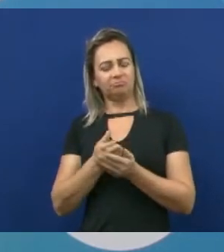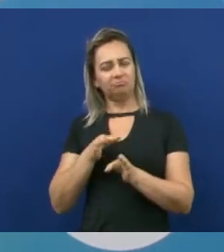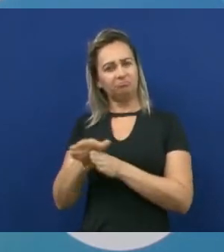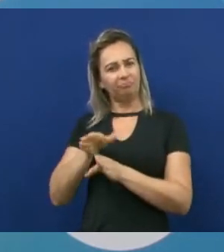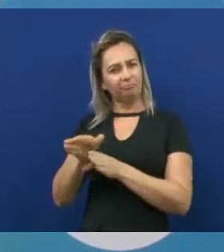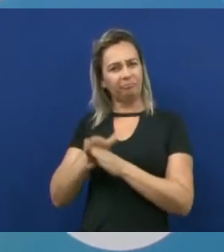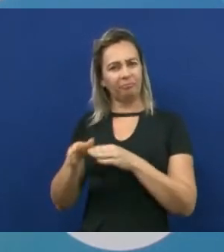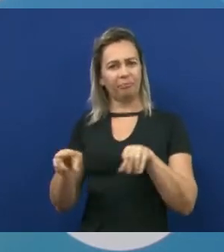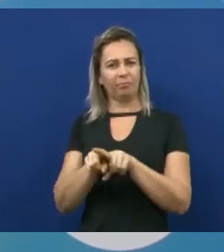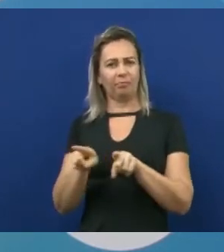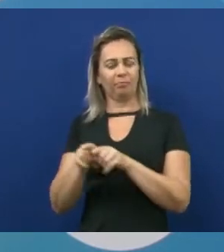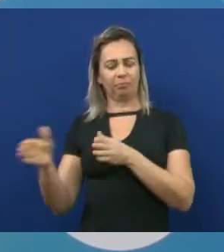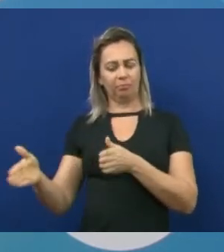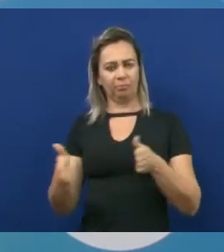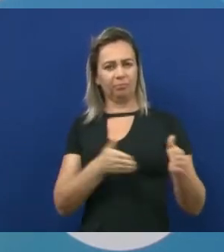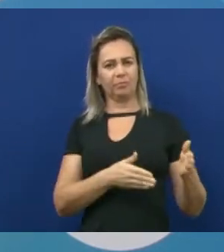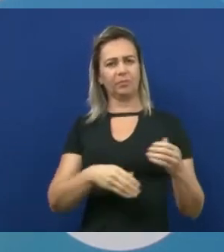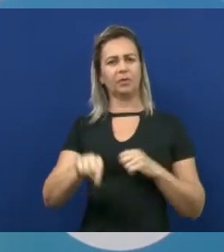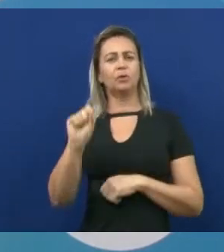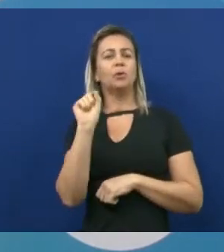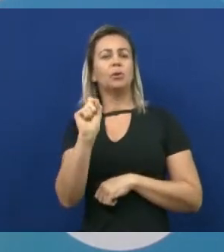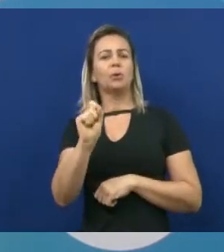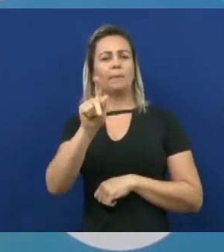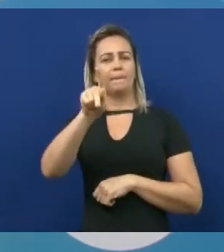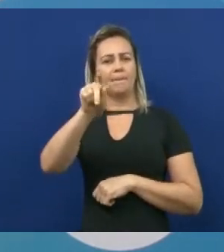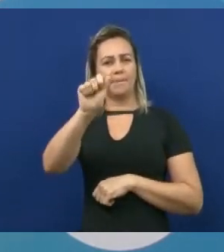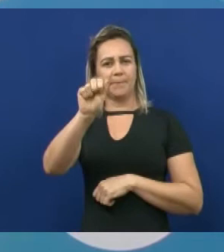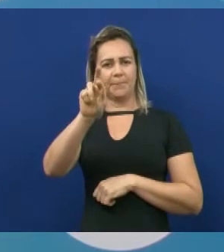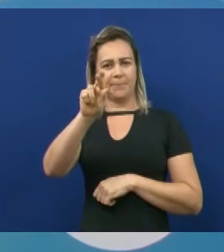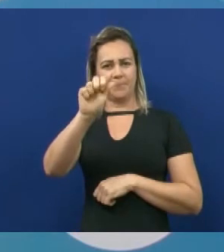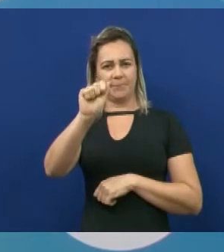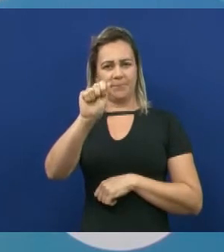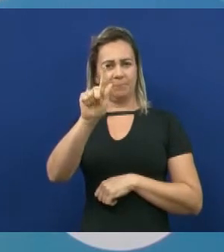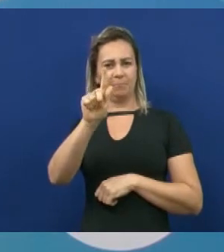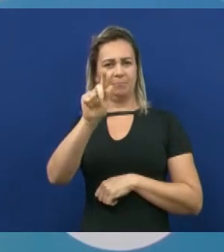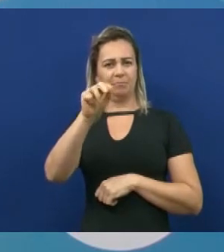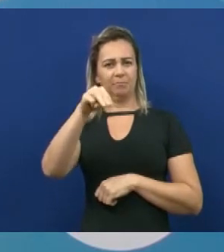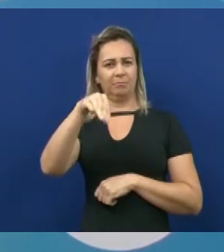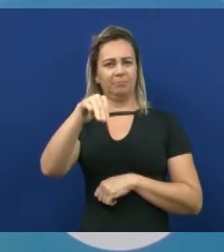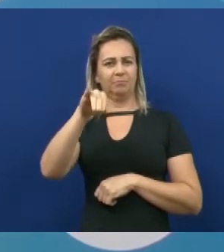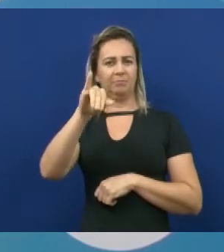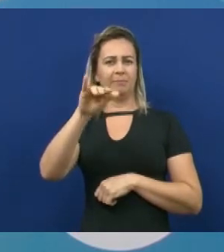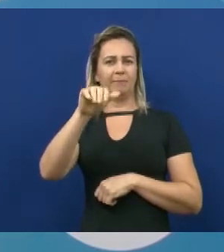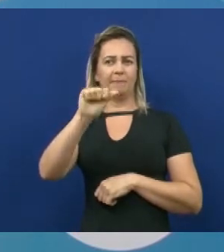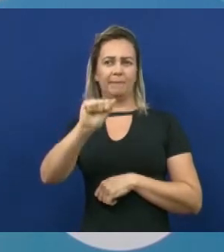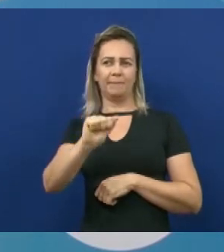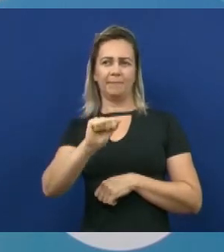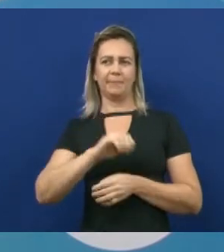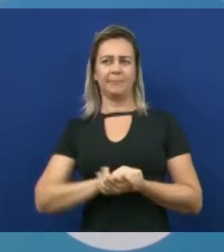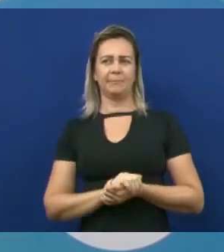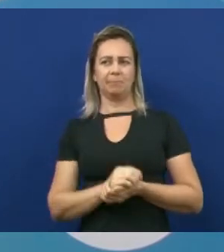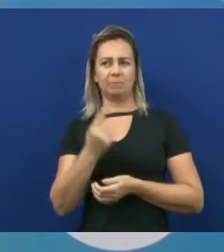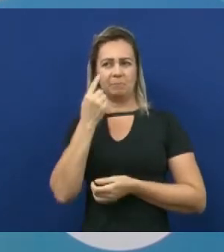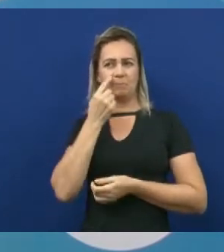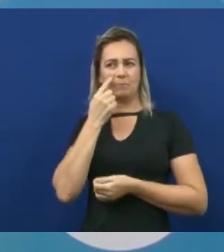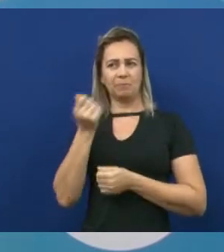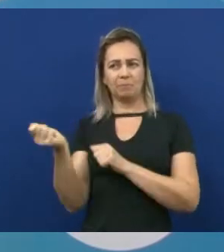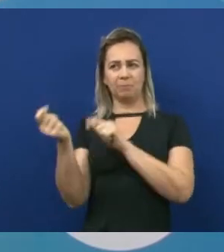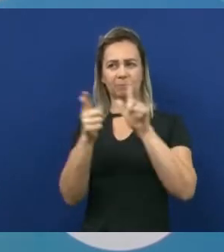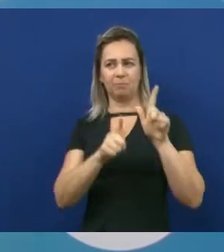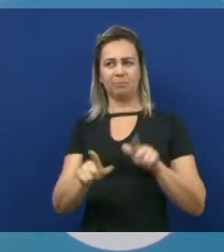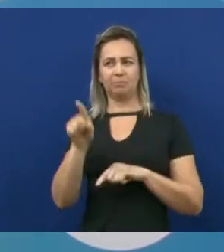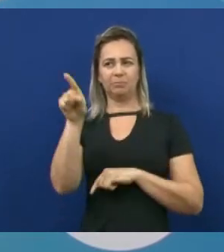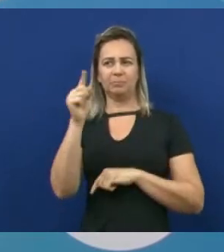mais sobre paradigma. Você já ouviu falar em paradigma? Dá uma olhada na nossa tela aí.